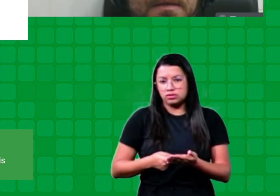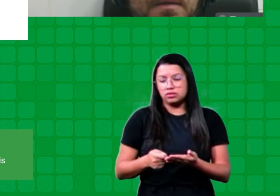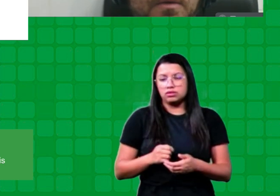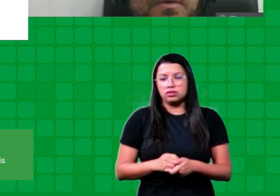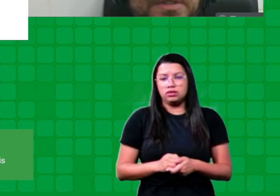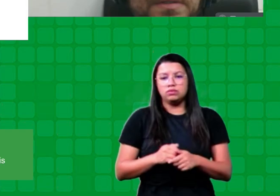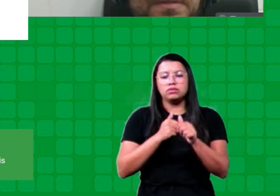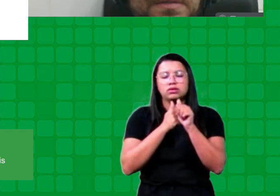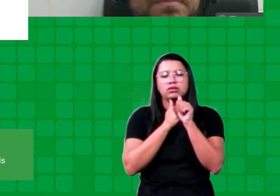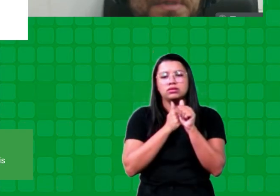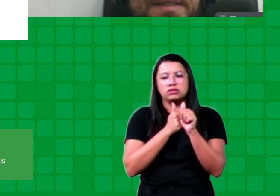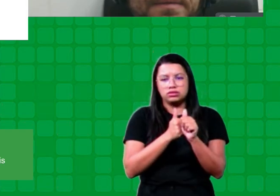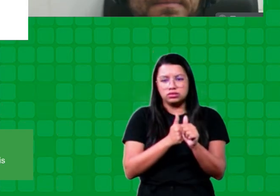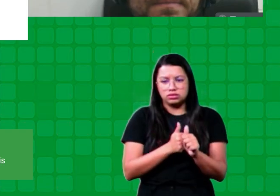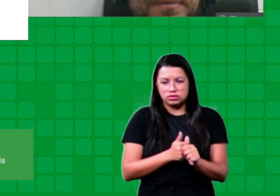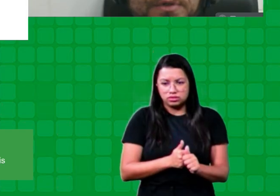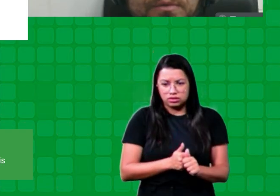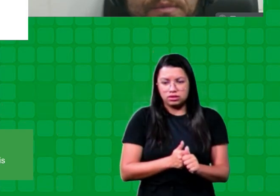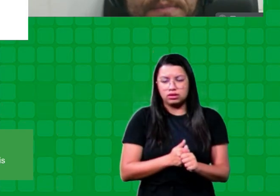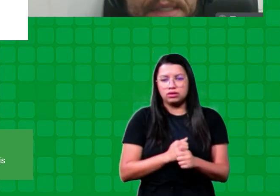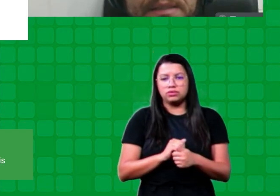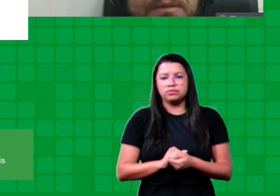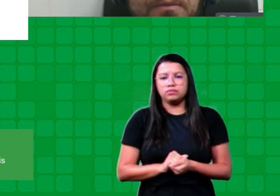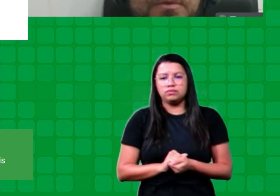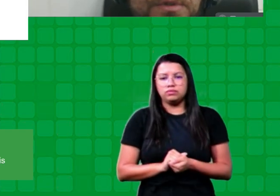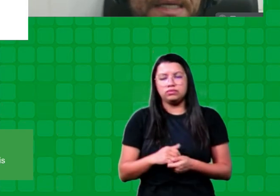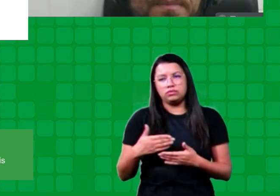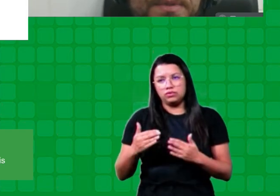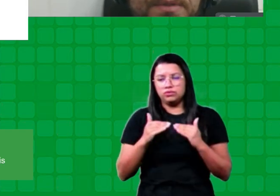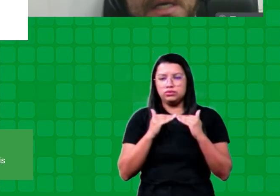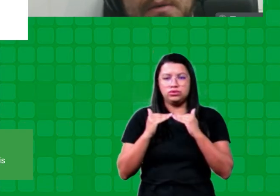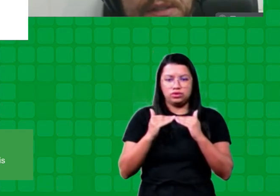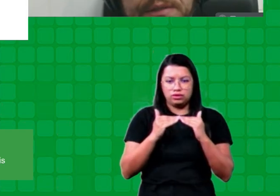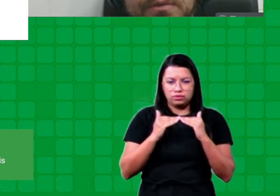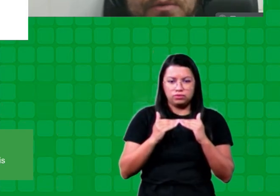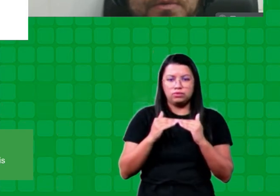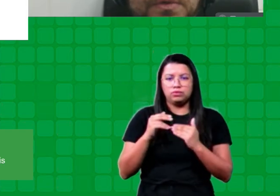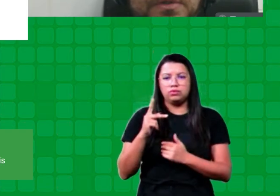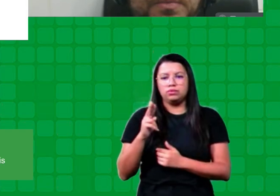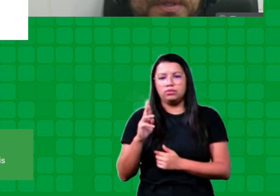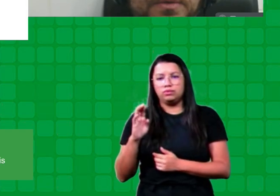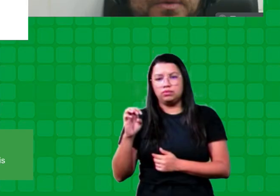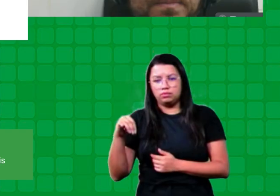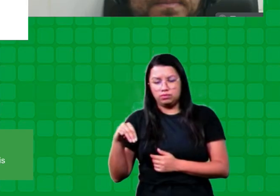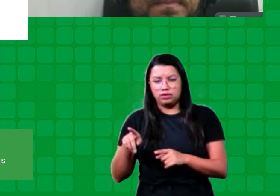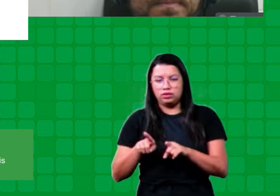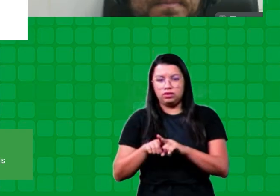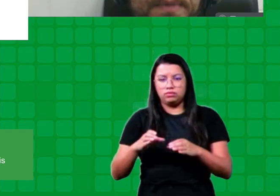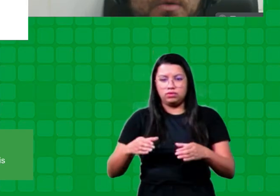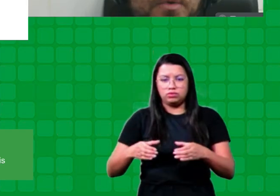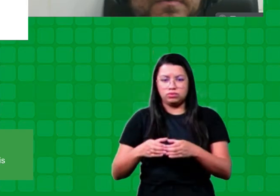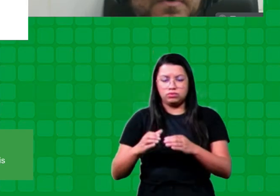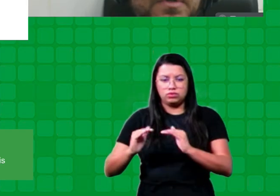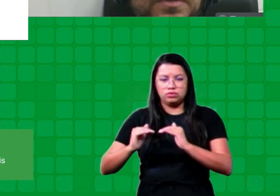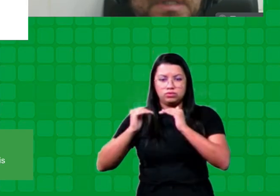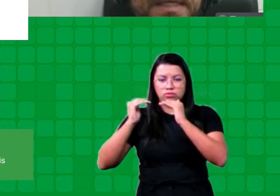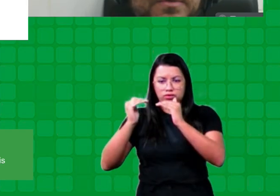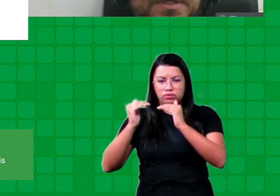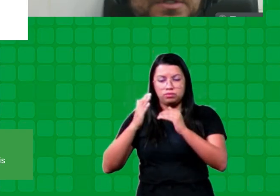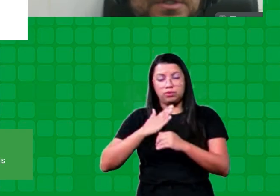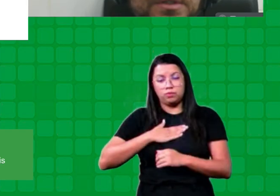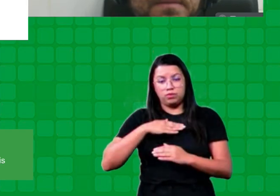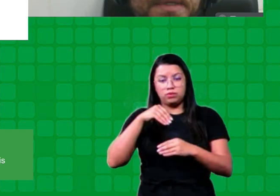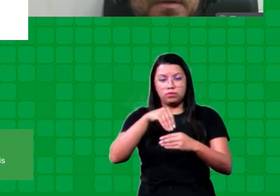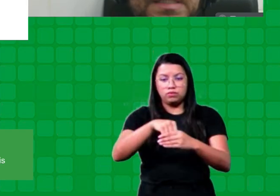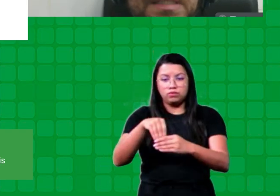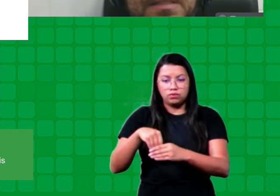segue, ou que segundo o PREM, segundo o CEPES, e agora segundo o Conselho Superior, pelo meu voto, segue